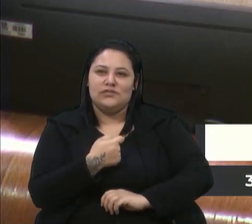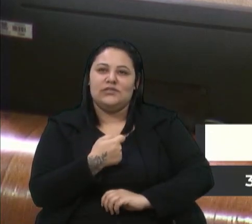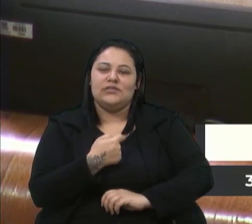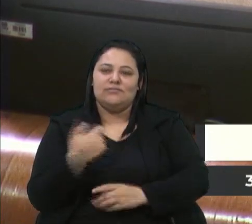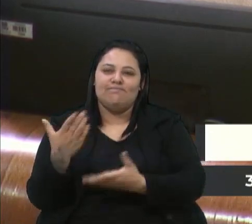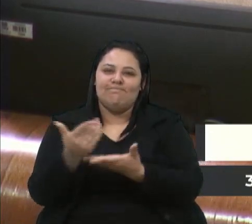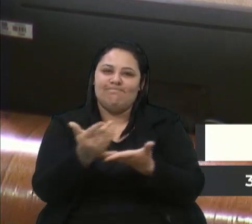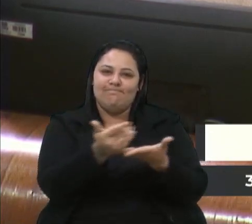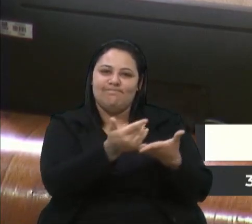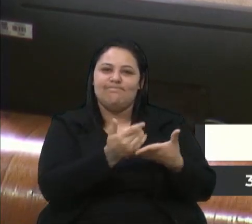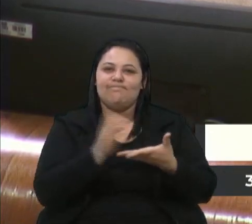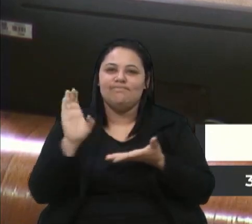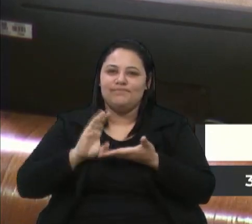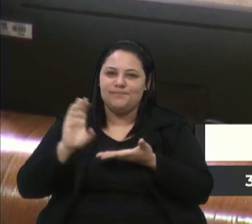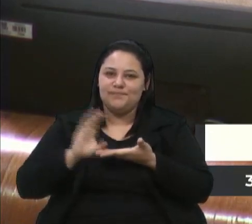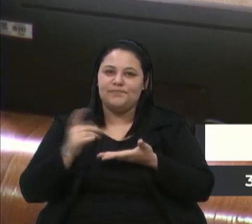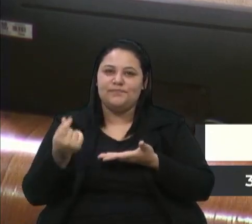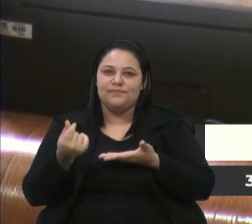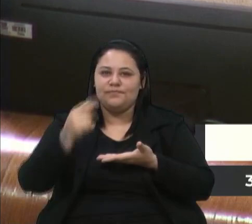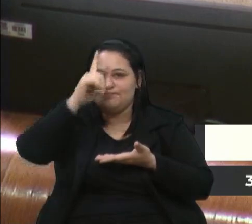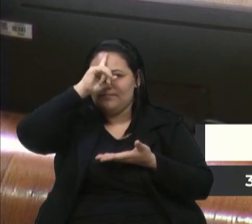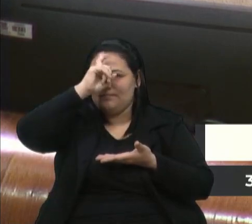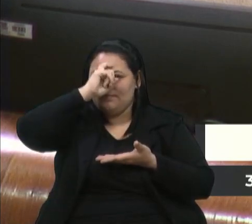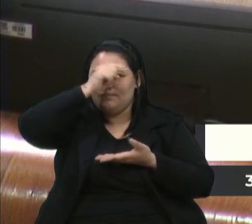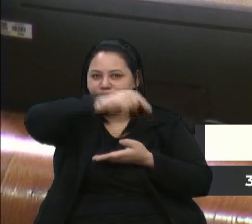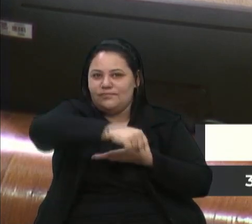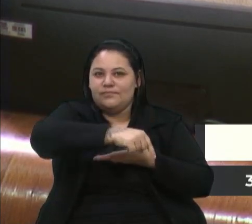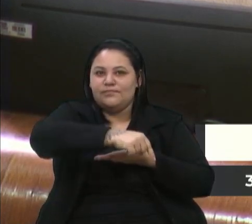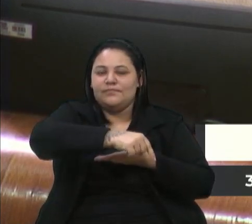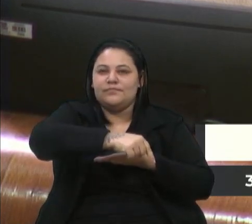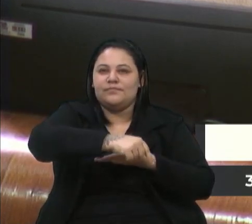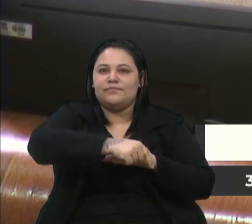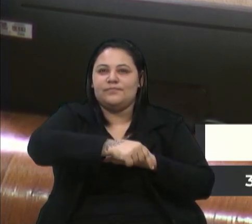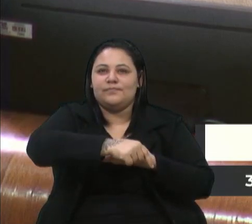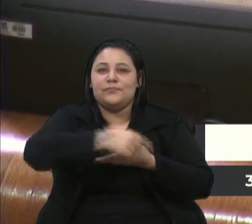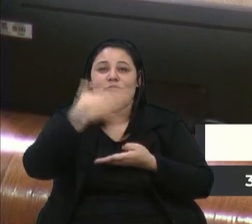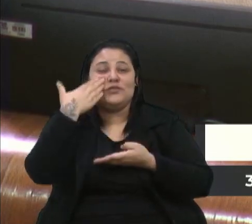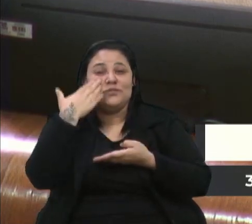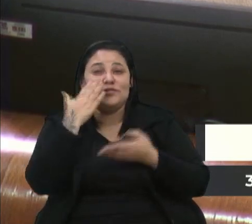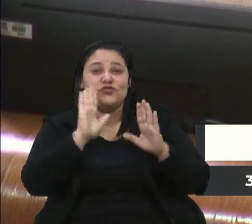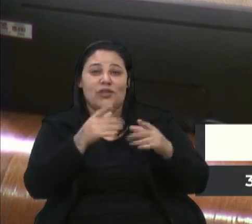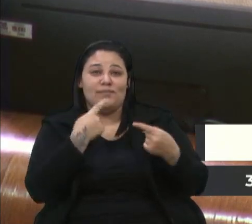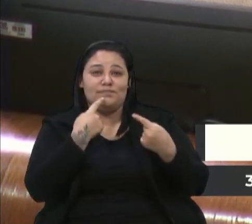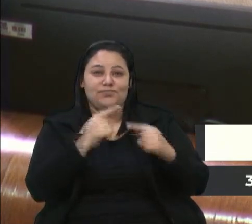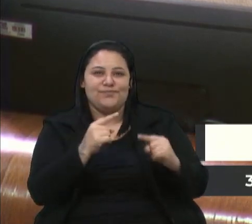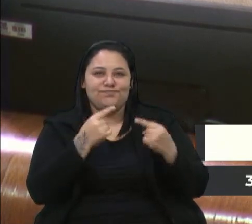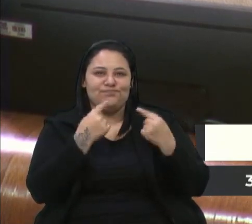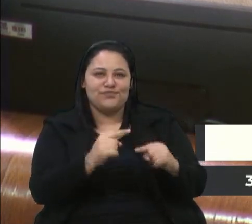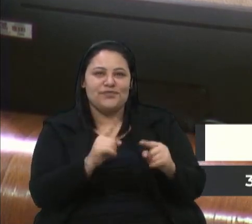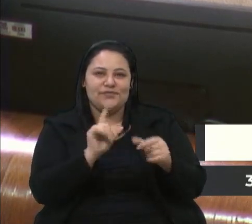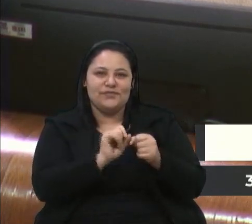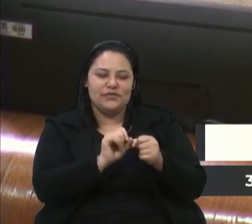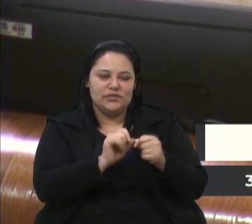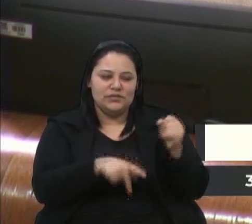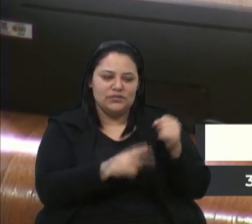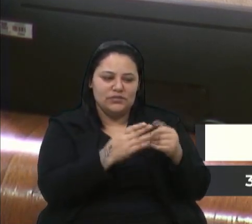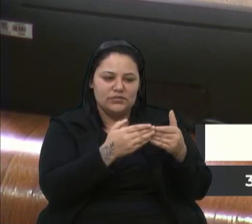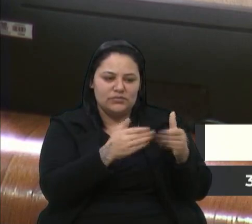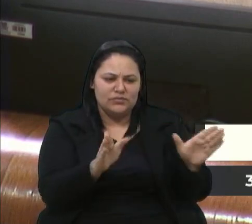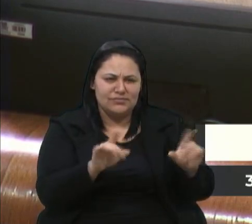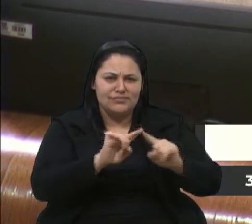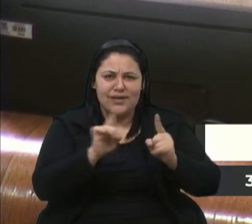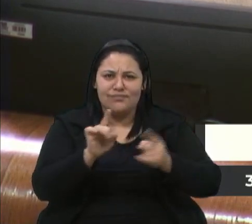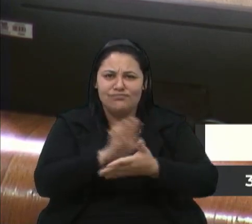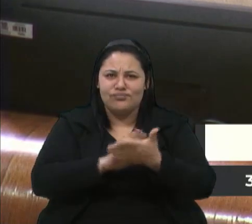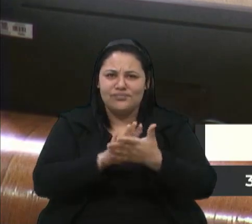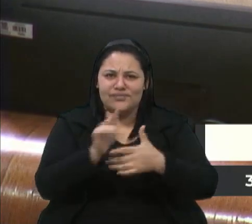recursos no Hospital Geral, tanto que inicialmente foi duramente criticado, né, porque fez a abertura, mas os leitos não estavam